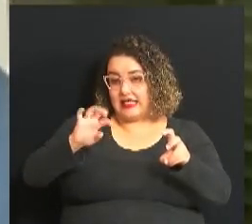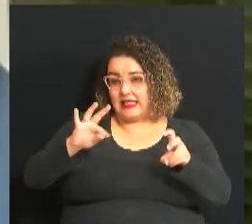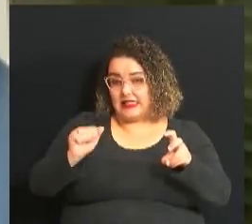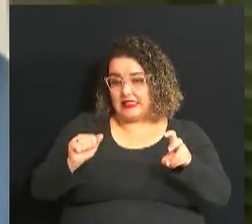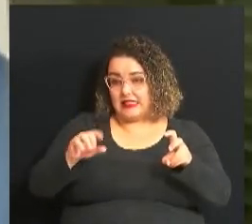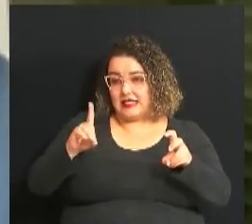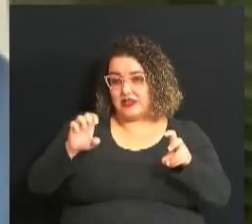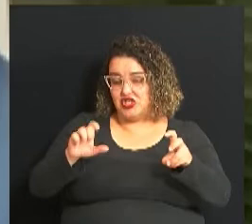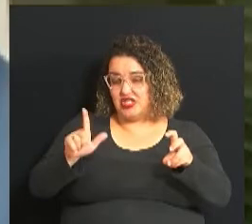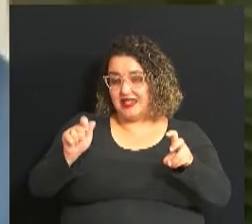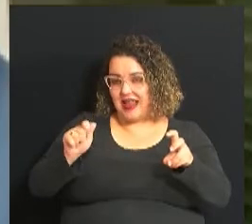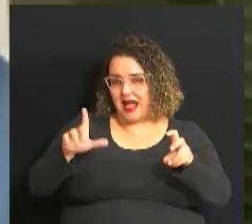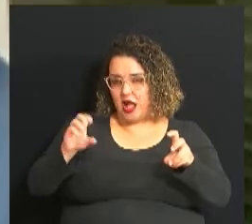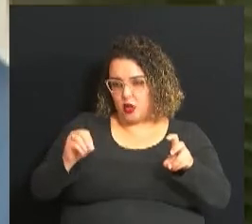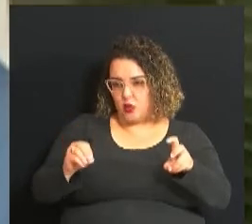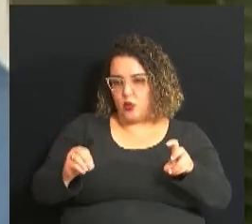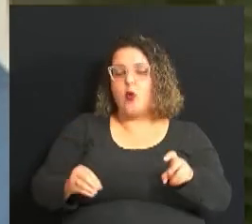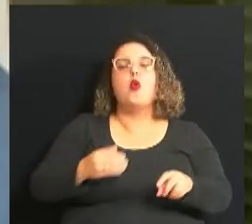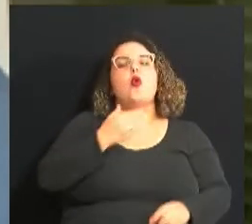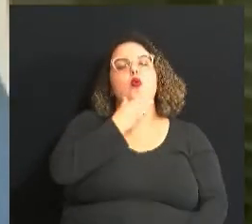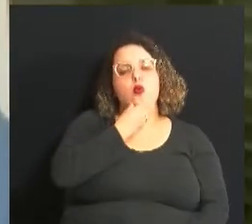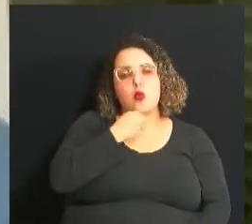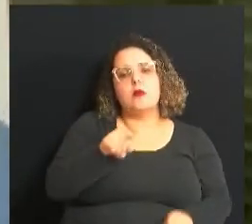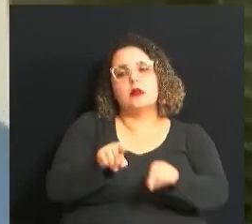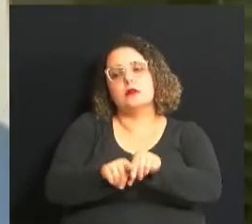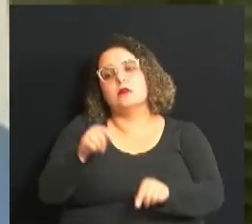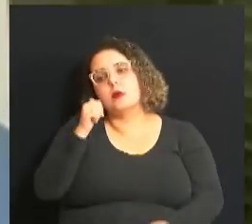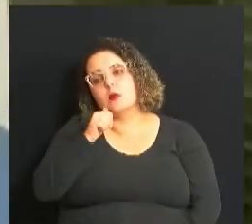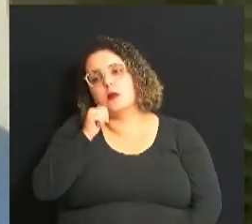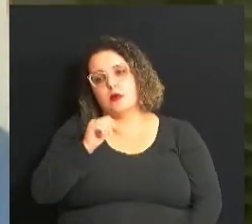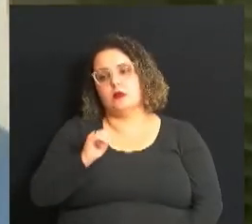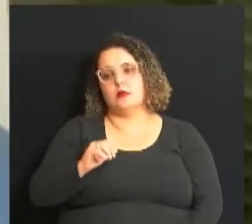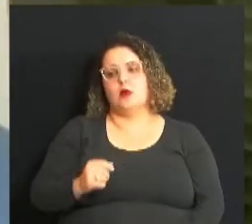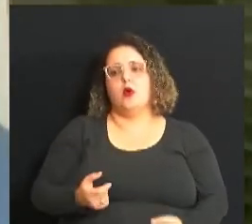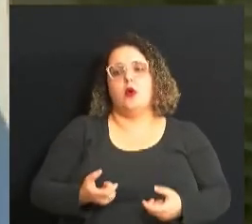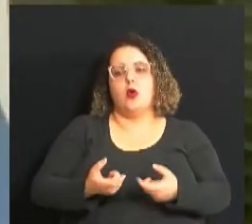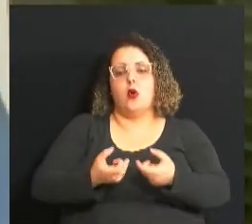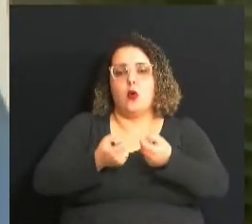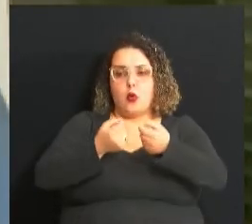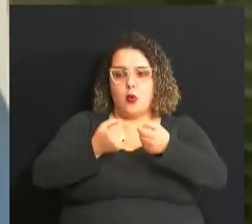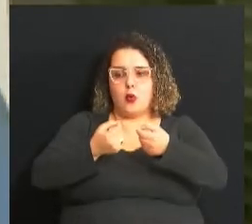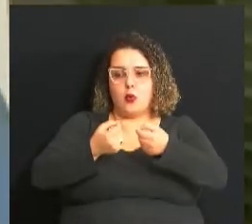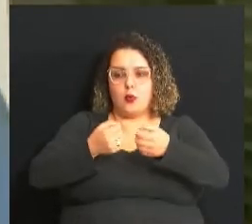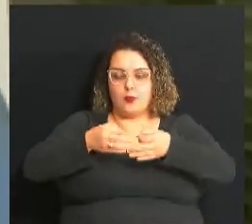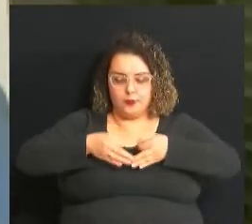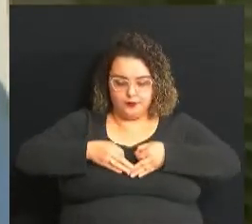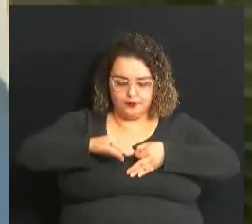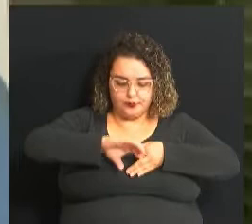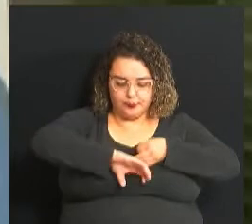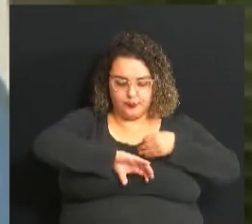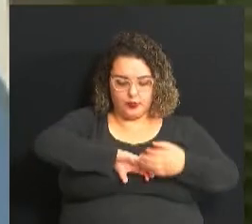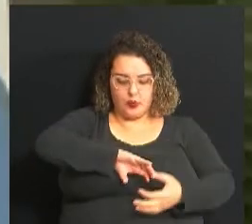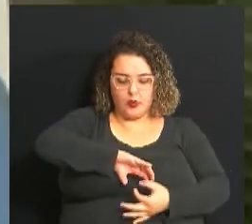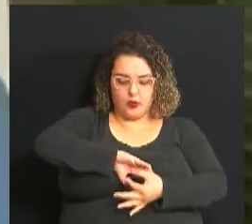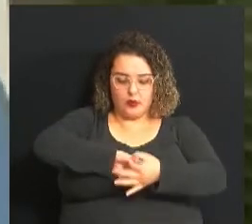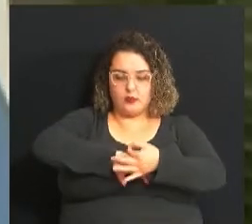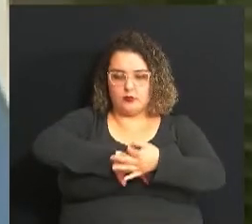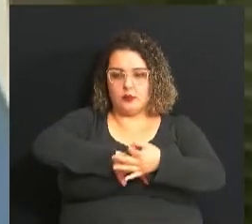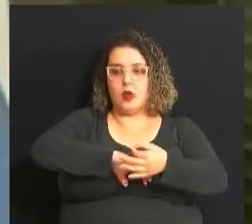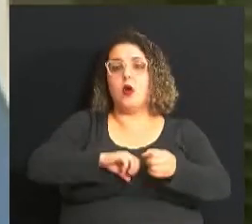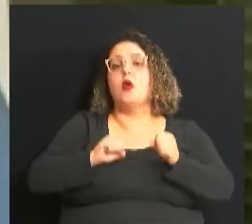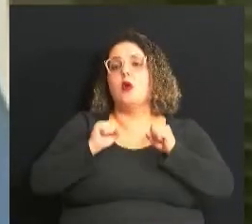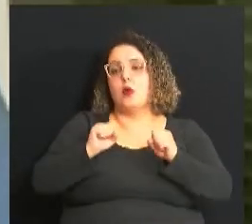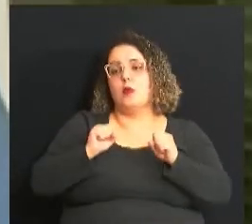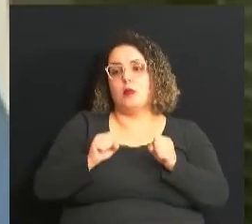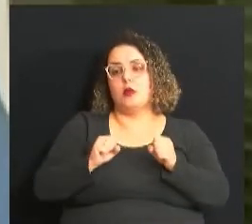ele está vinculado muito estreitamente a câncer de colo do útero na mulher, pode estar